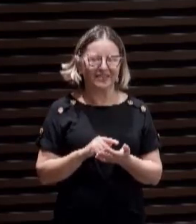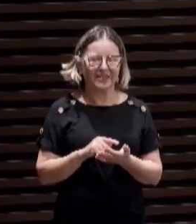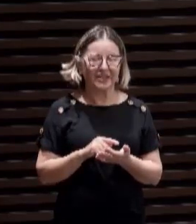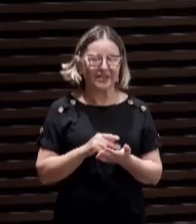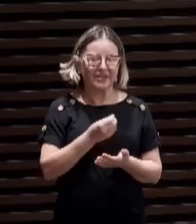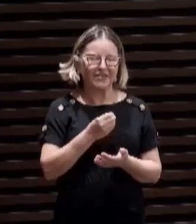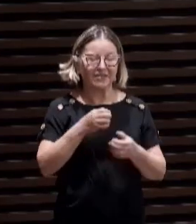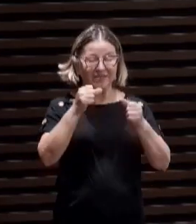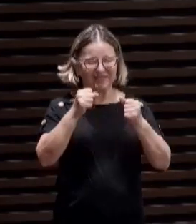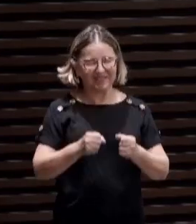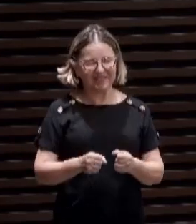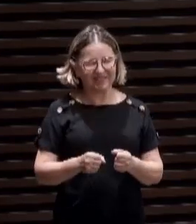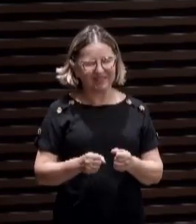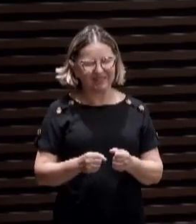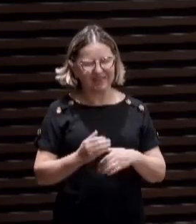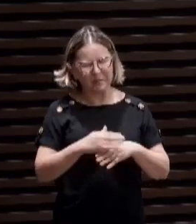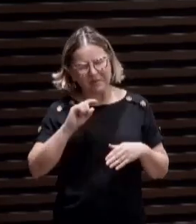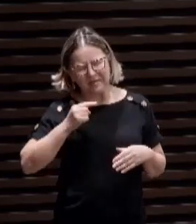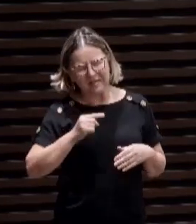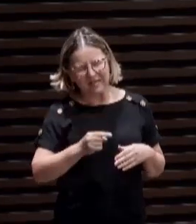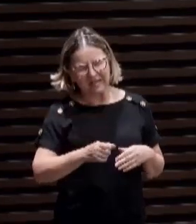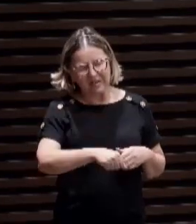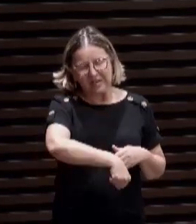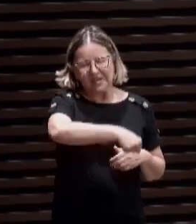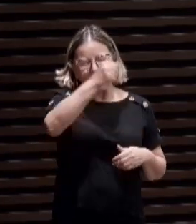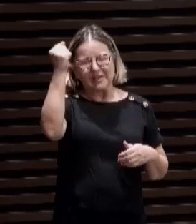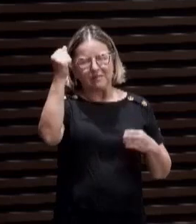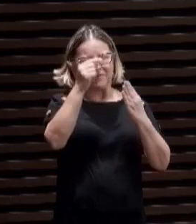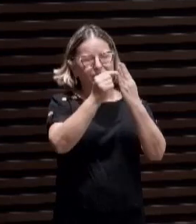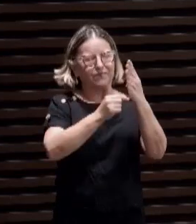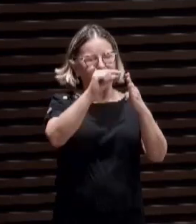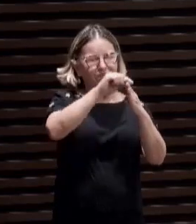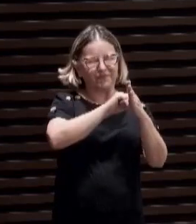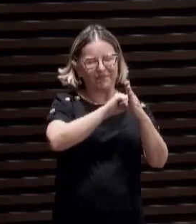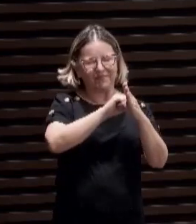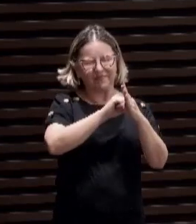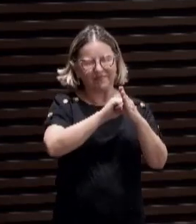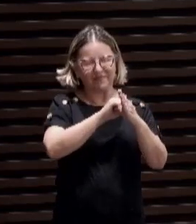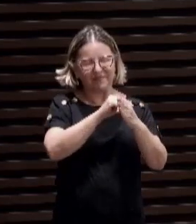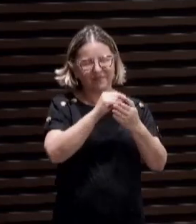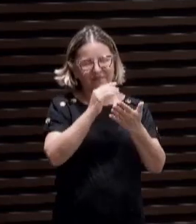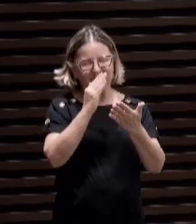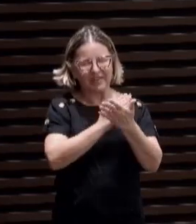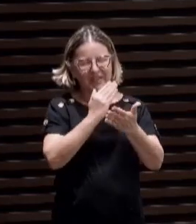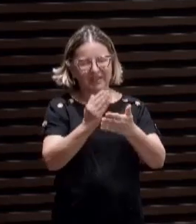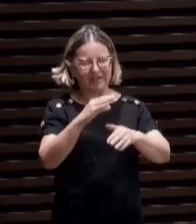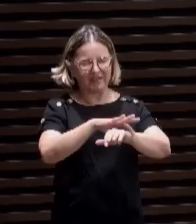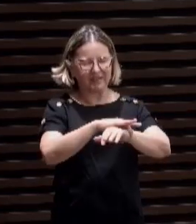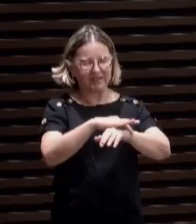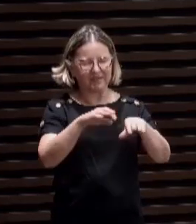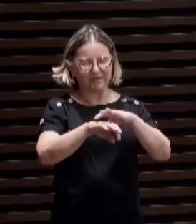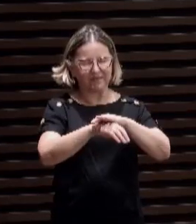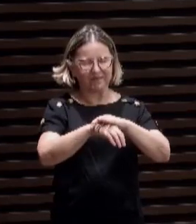eficaz, mais penetrante do que espada de 2 gumes, que divide alma